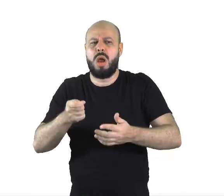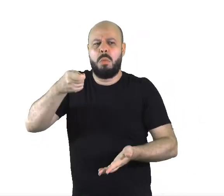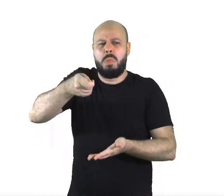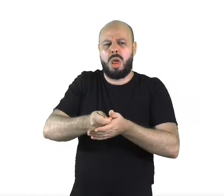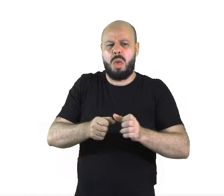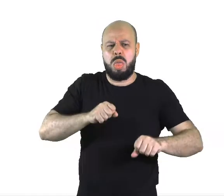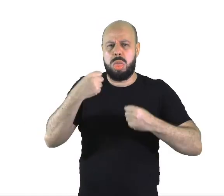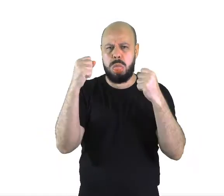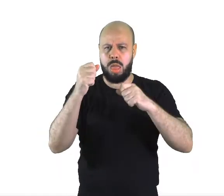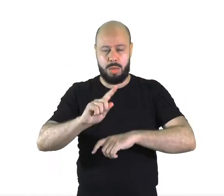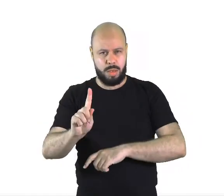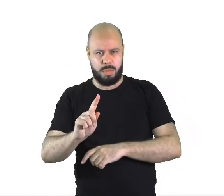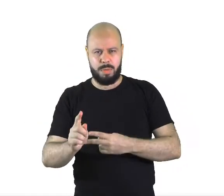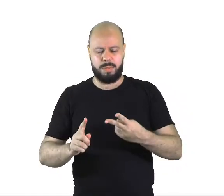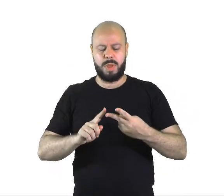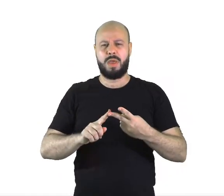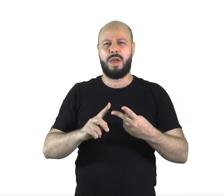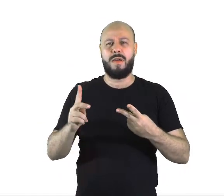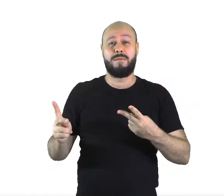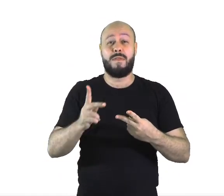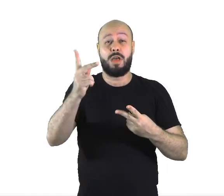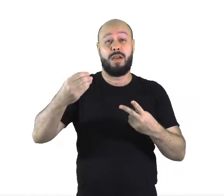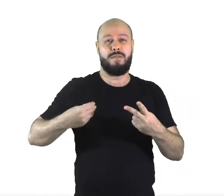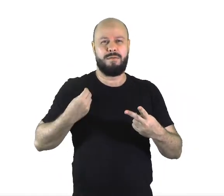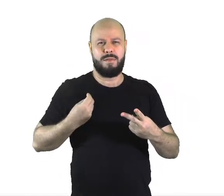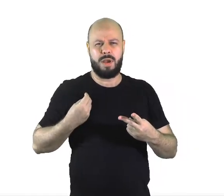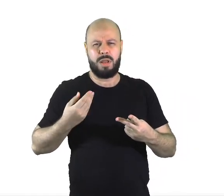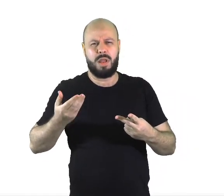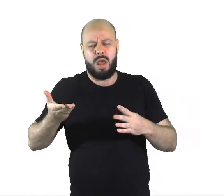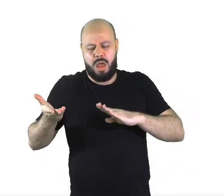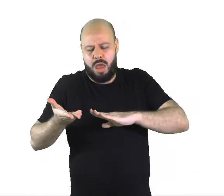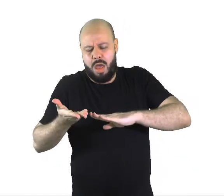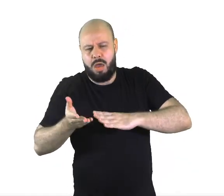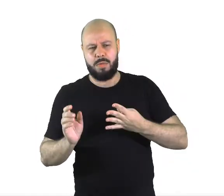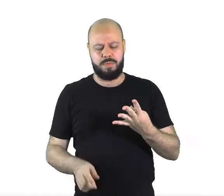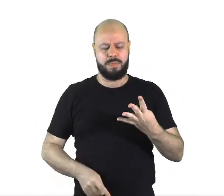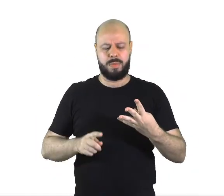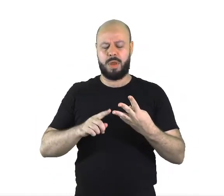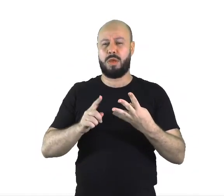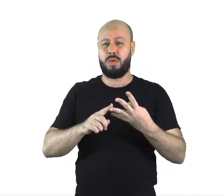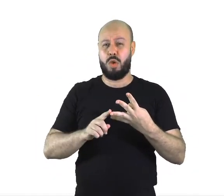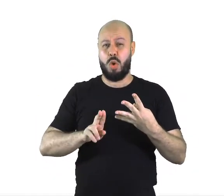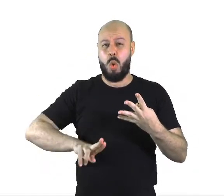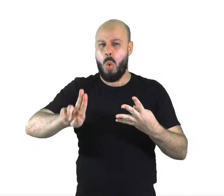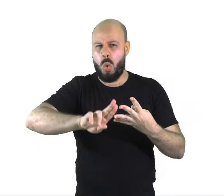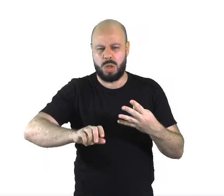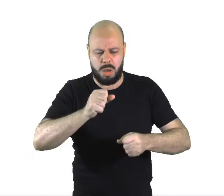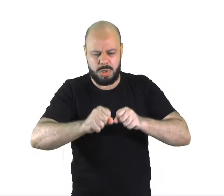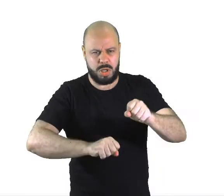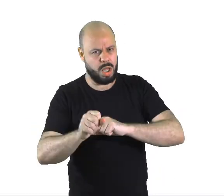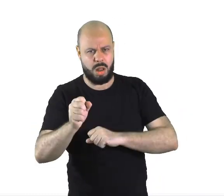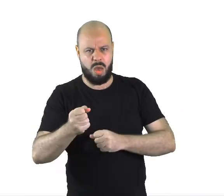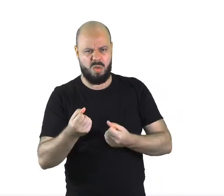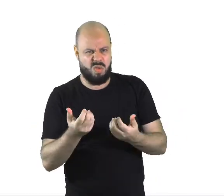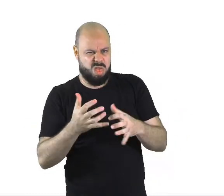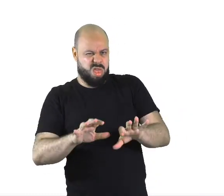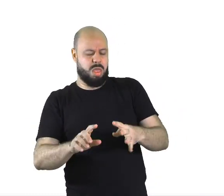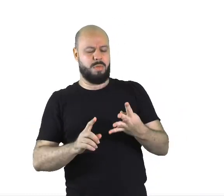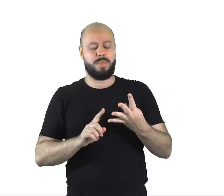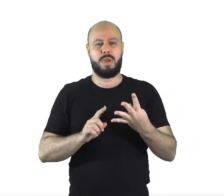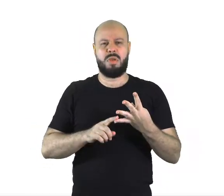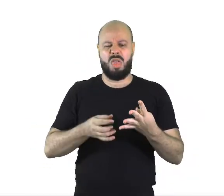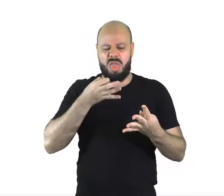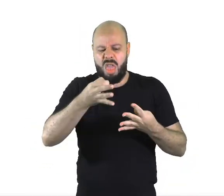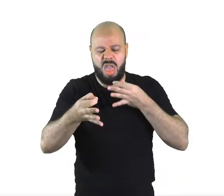físicos, valorizar aspectos da vida moderna, desestimular o uso das bicicletas, criticar a falta